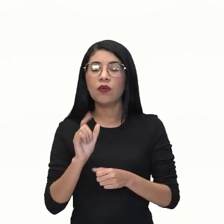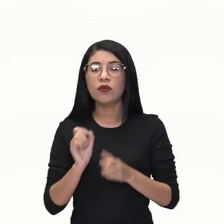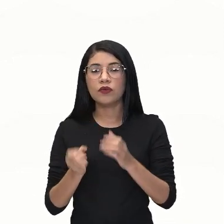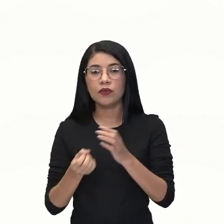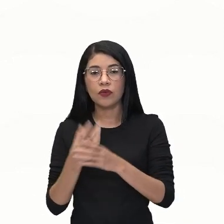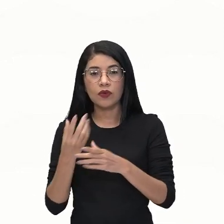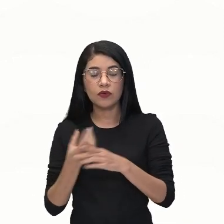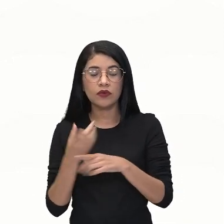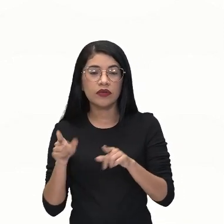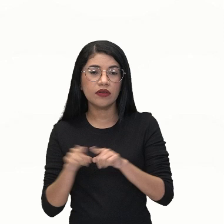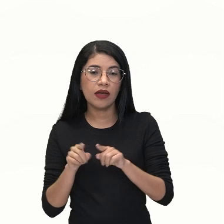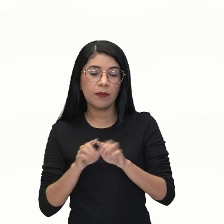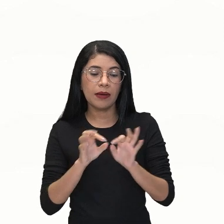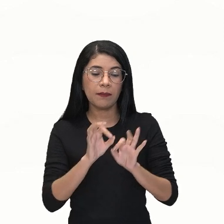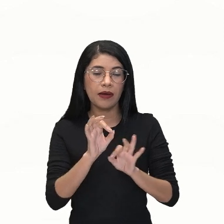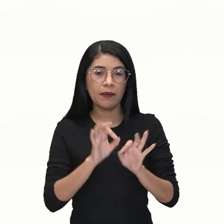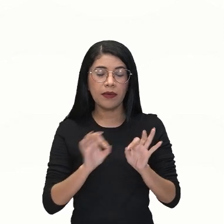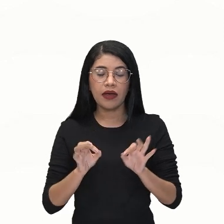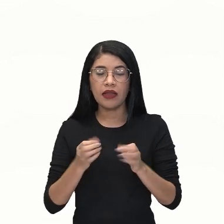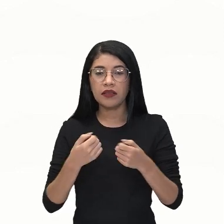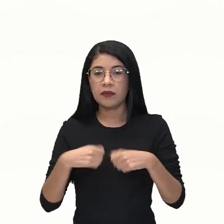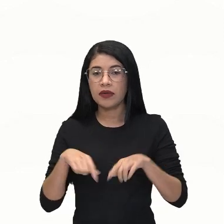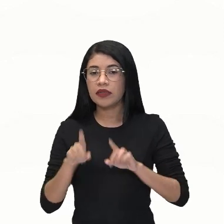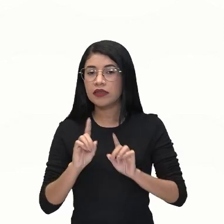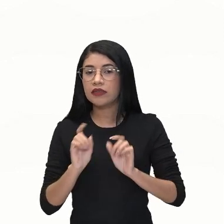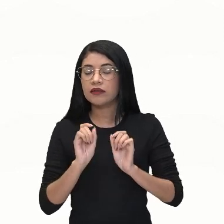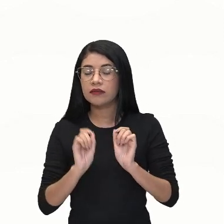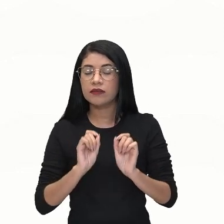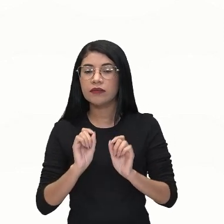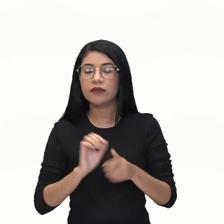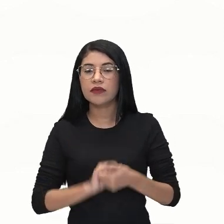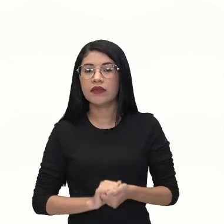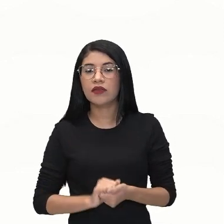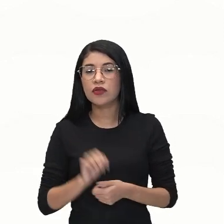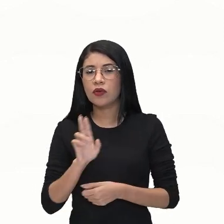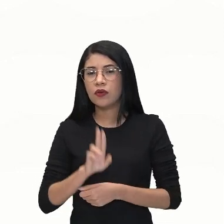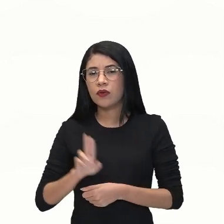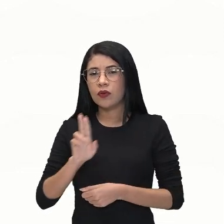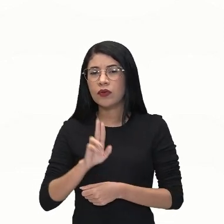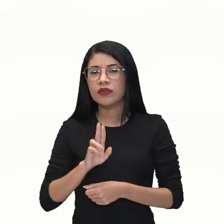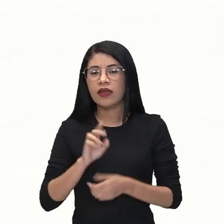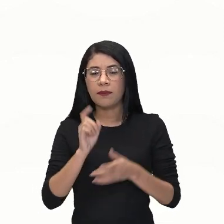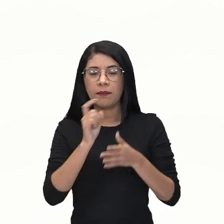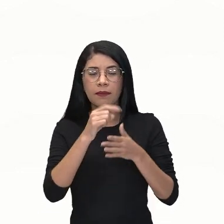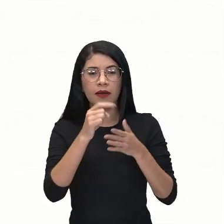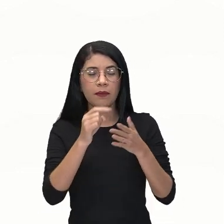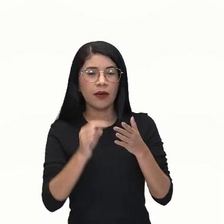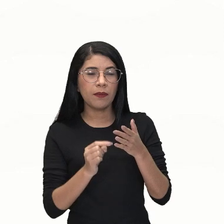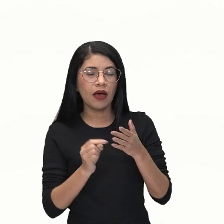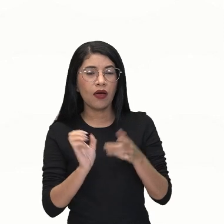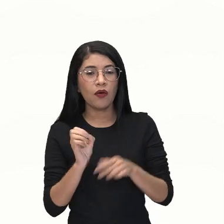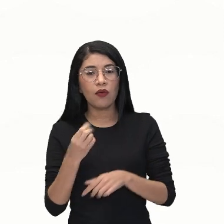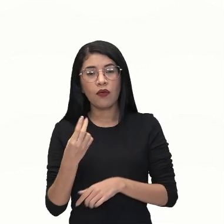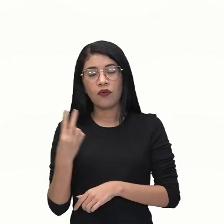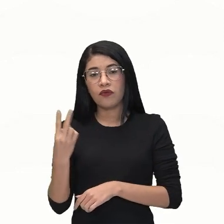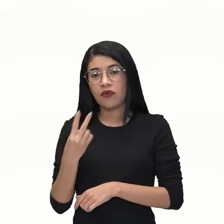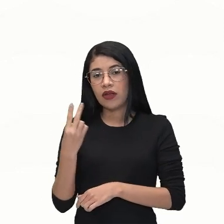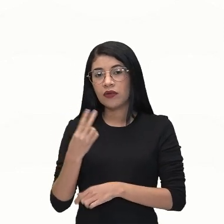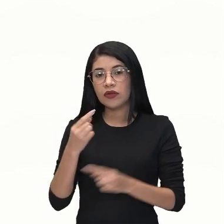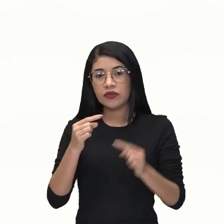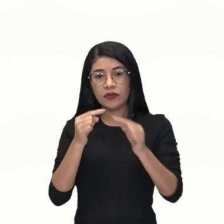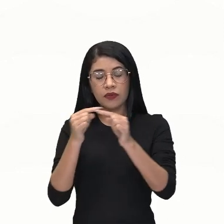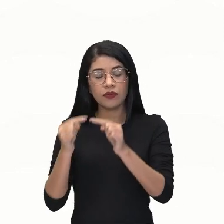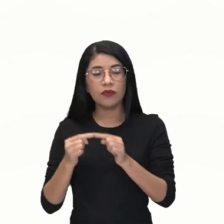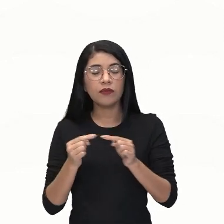grandezas. Ou seja, não necessariamente a gente vai trabalhar com elementos ou com valores em relação ao mesmo